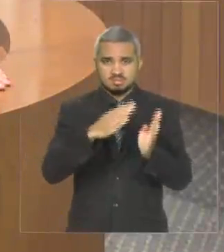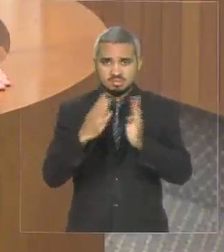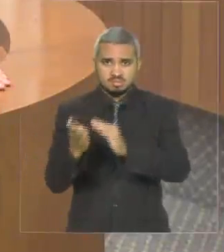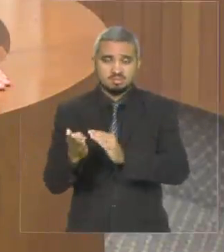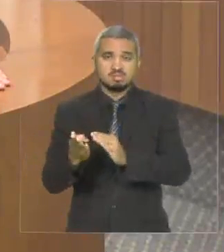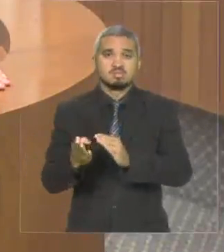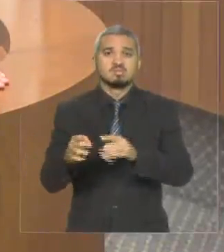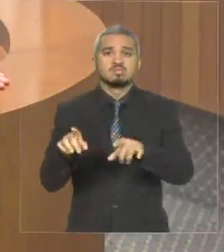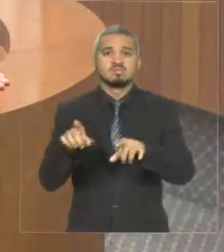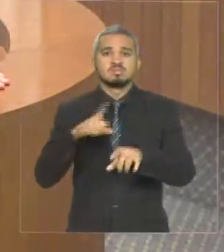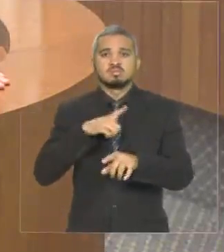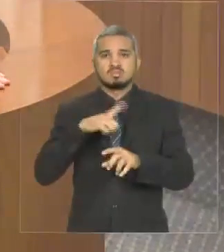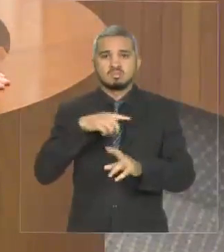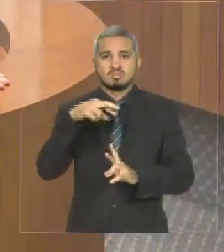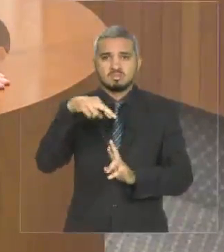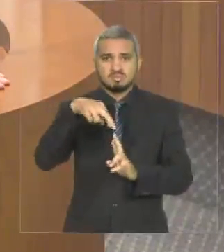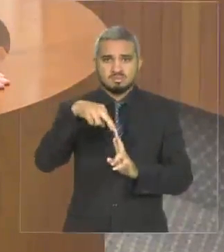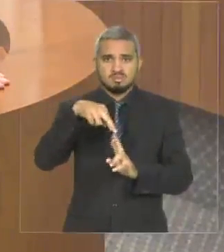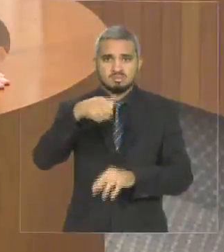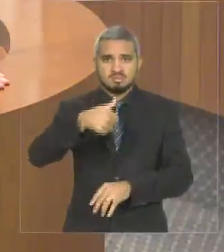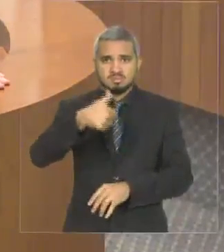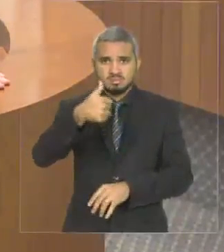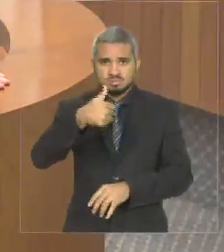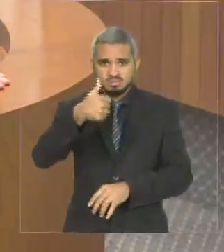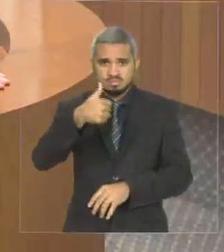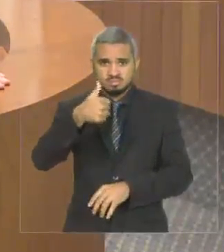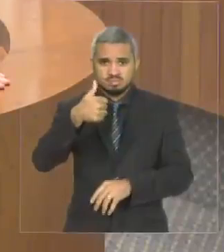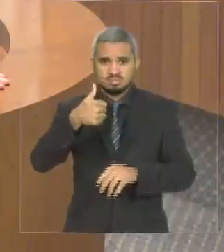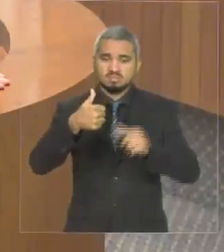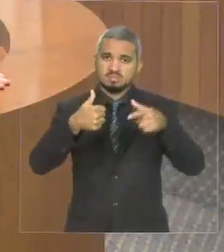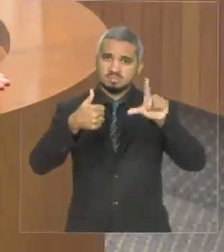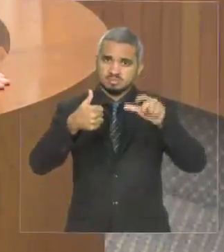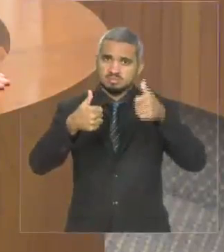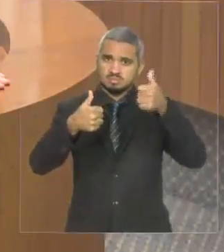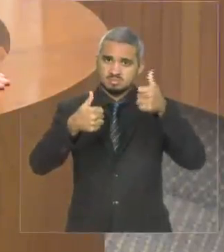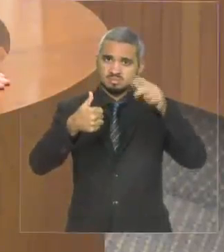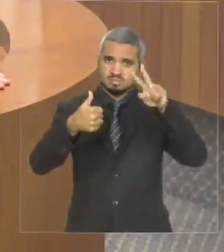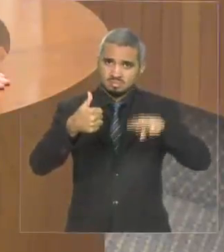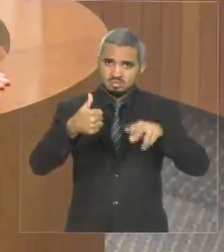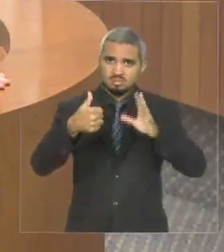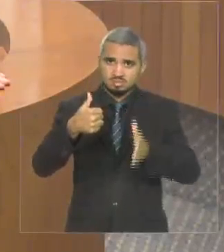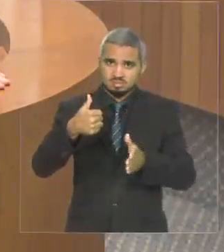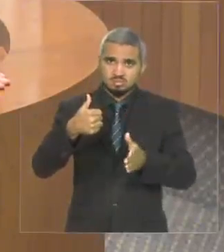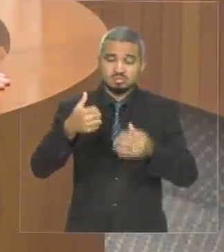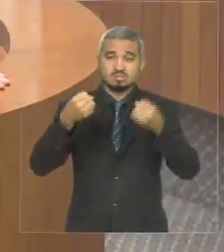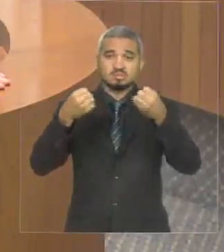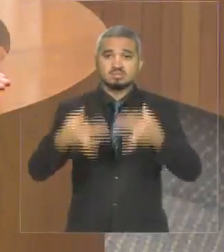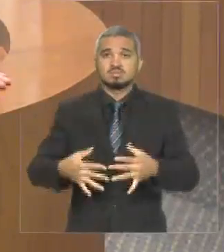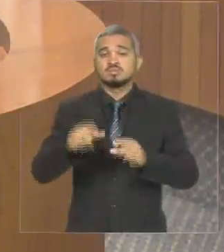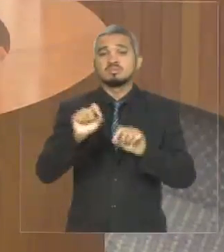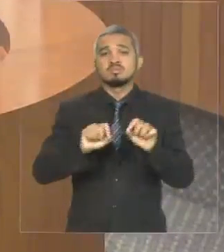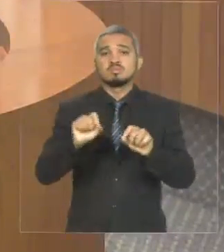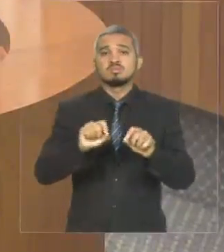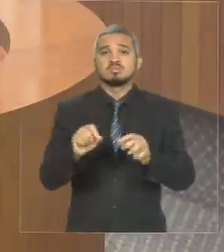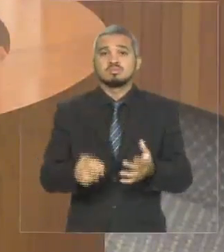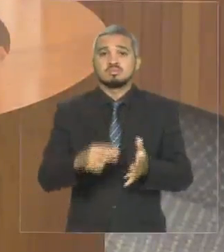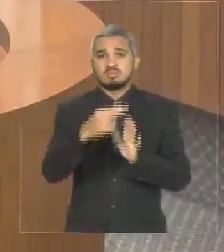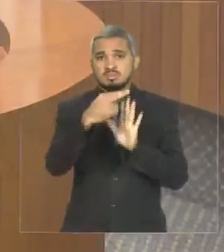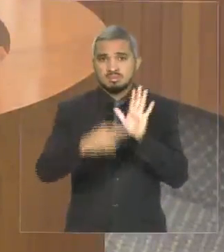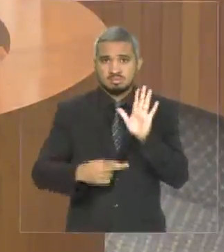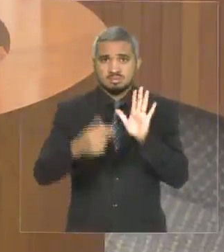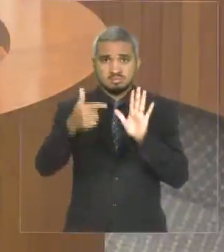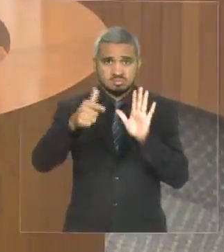que trata o parágrafo 1º, que foi o que eu acabei de ler, o parágrafo 1º diz o seguinte, e aí eu vou ler